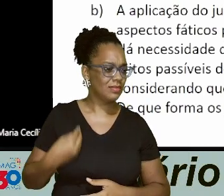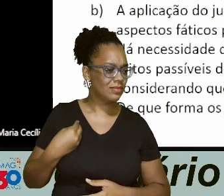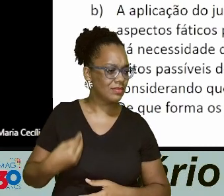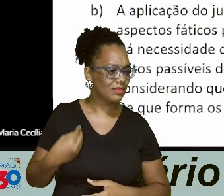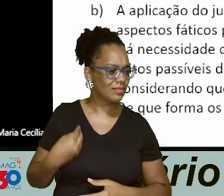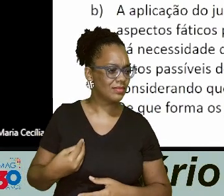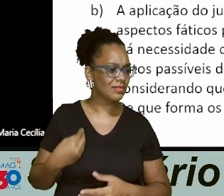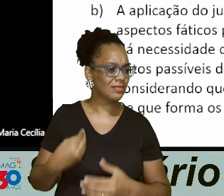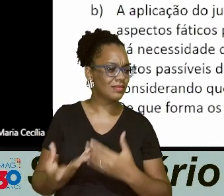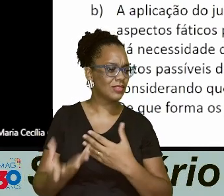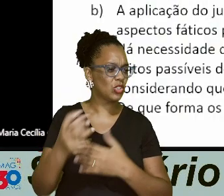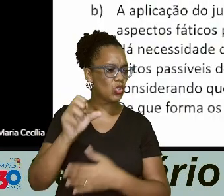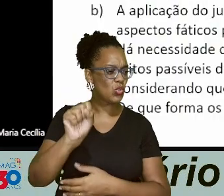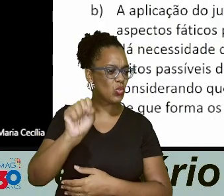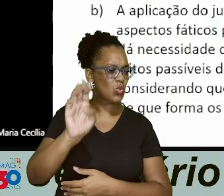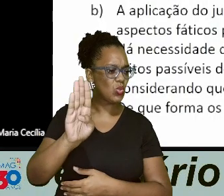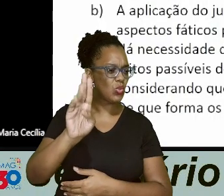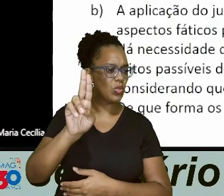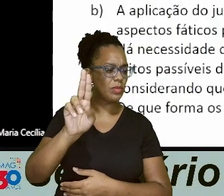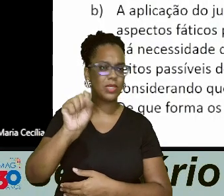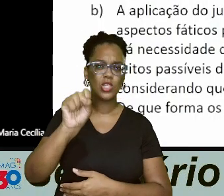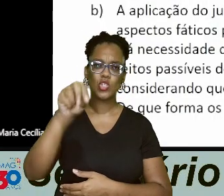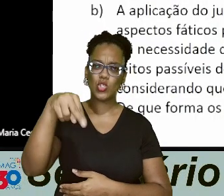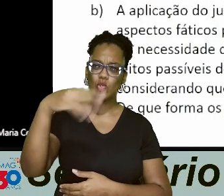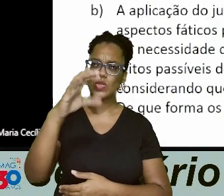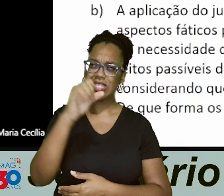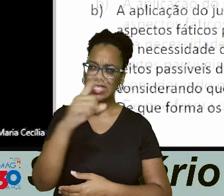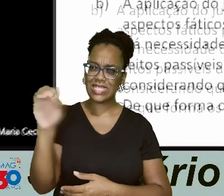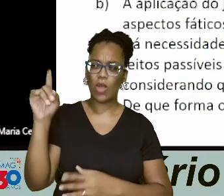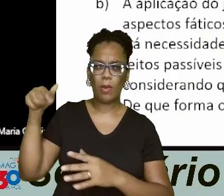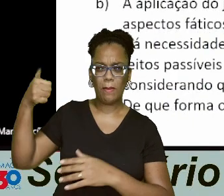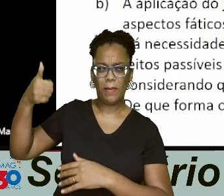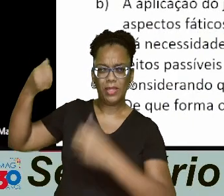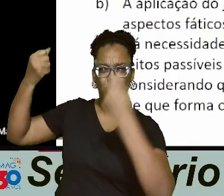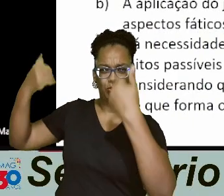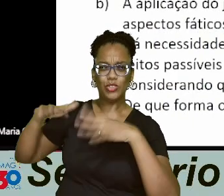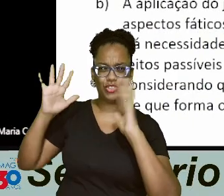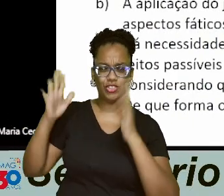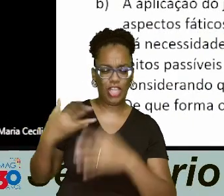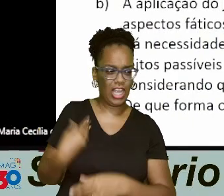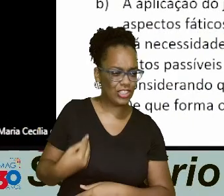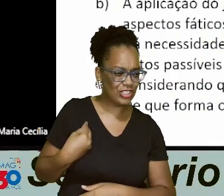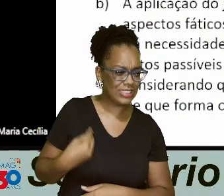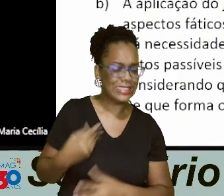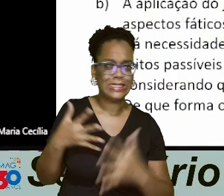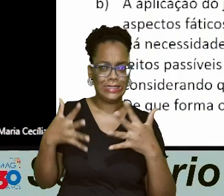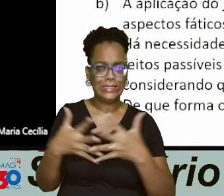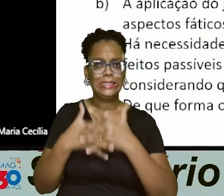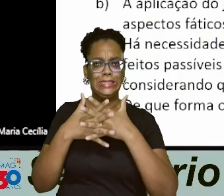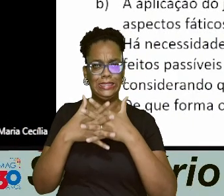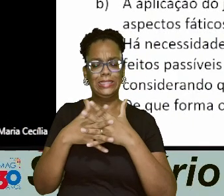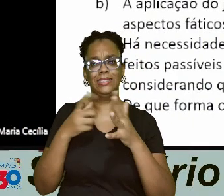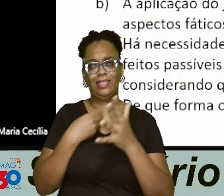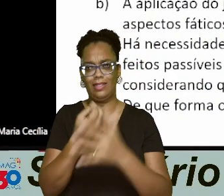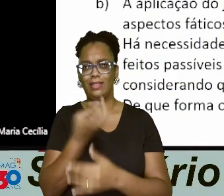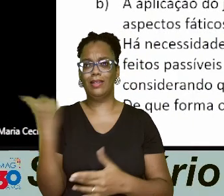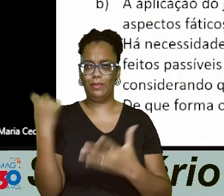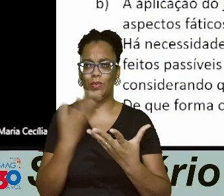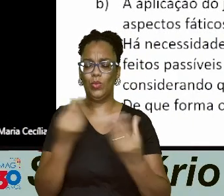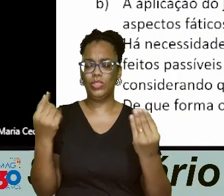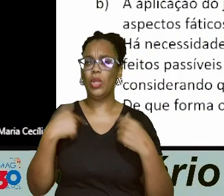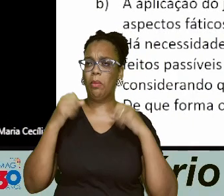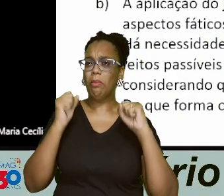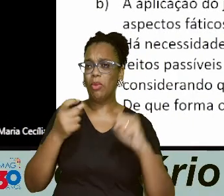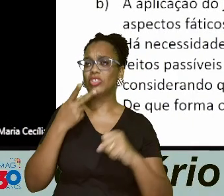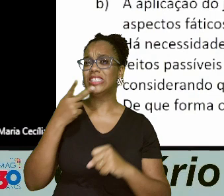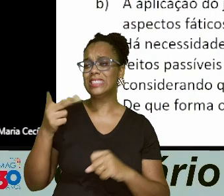diretrizes estabelecidas no precedente, como o Roberto mencionou, são muitas, é um julgado complexo, né? Eu aqui posso falar do ponto de vista